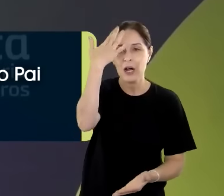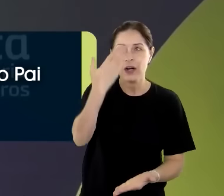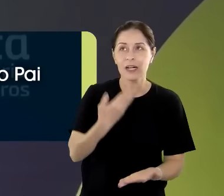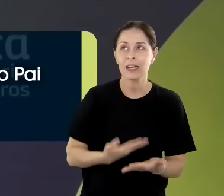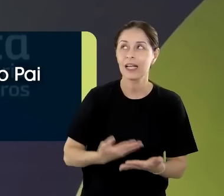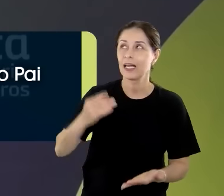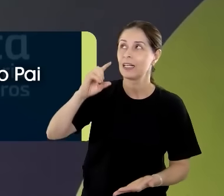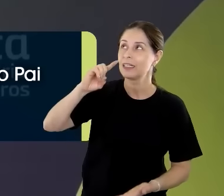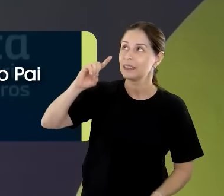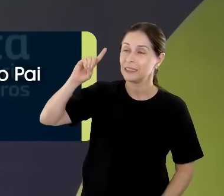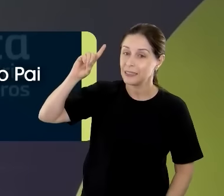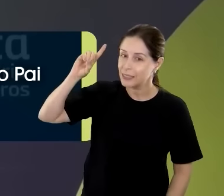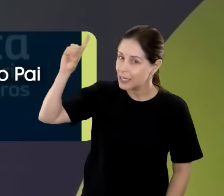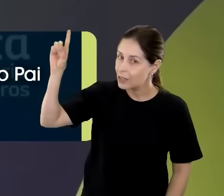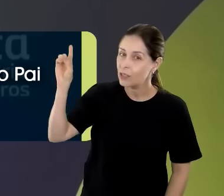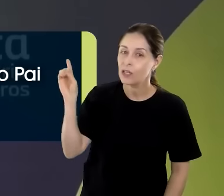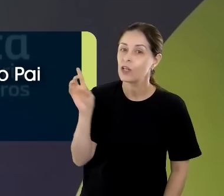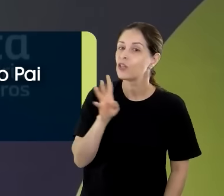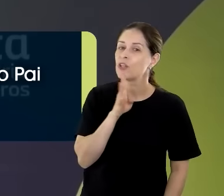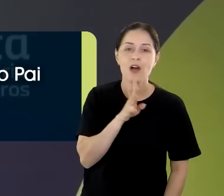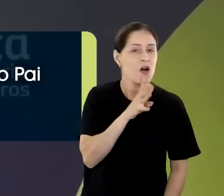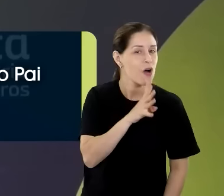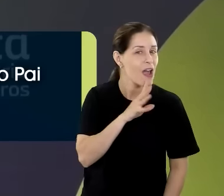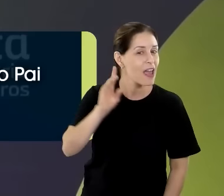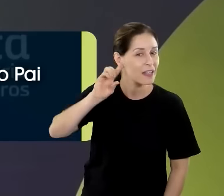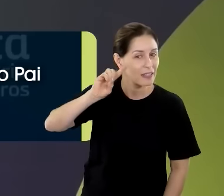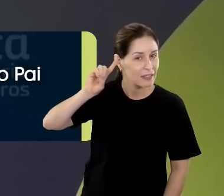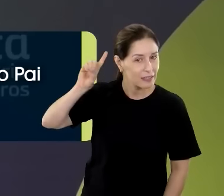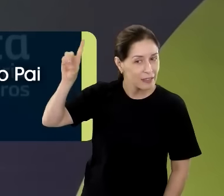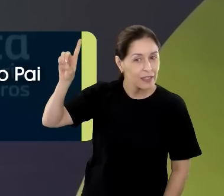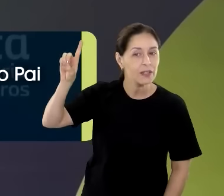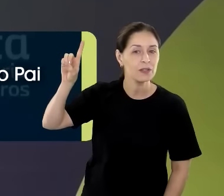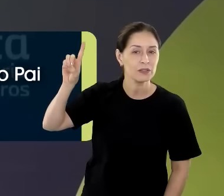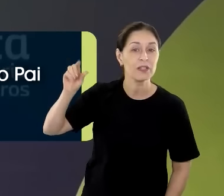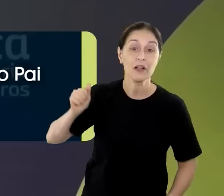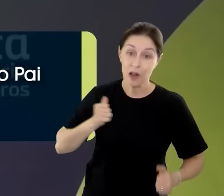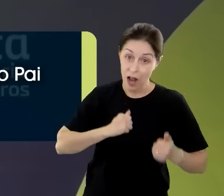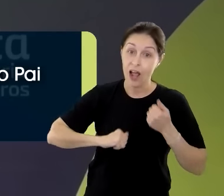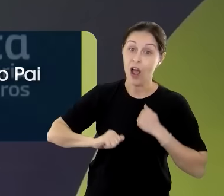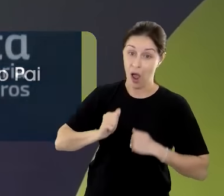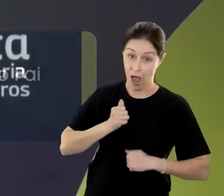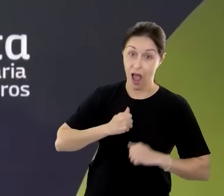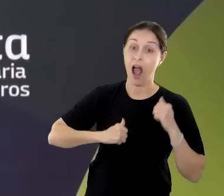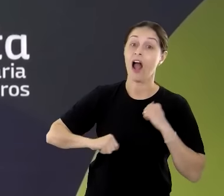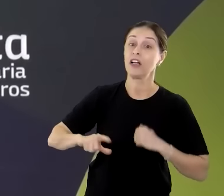Pai Celeste sabe que necessitais delas. Por que que eu fico ansioso?